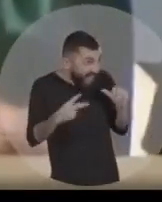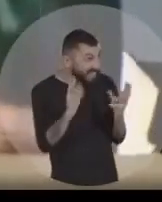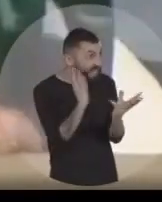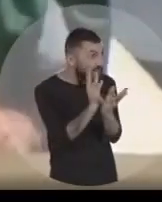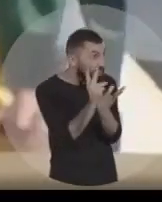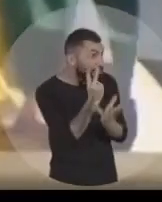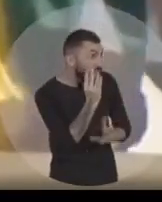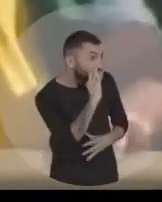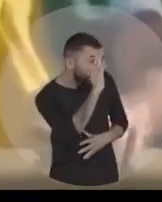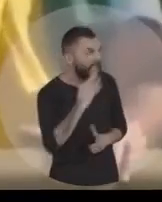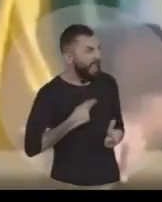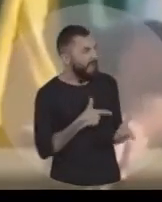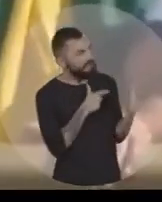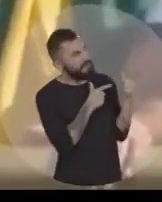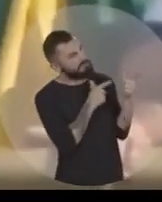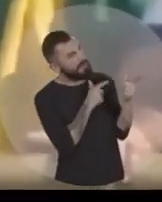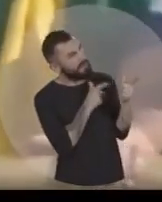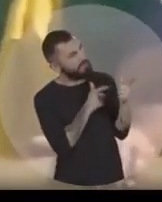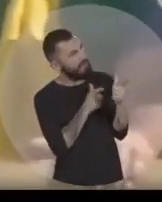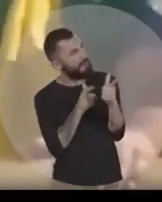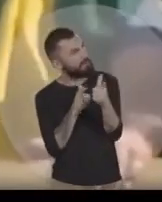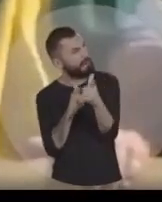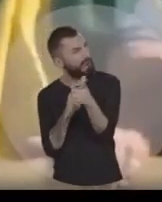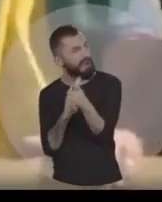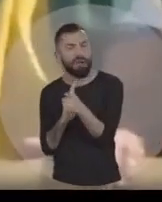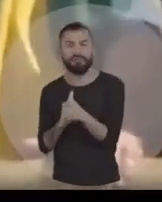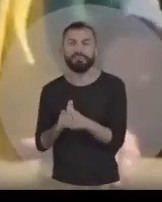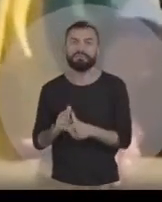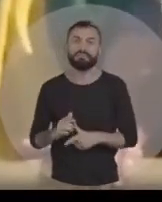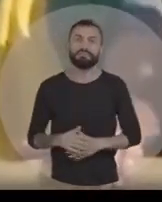Vamos fuzilar a petralhada aqui do Acre!